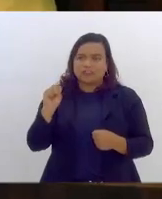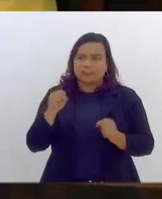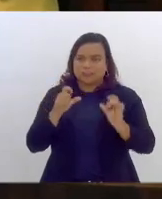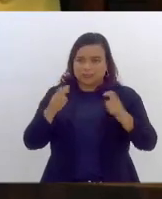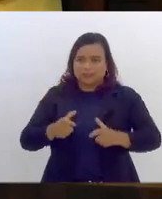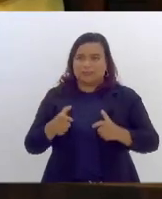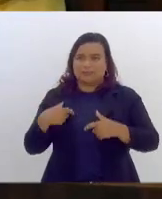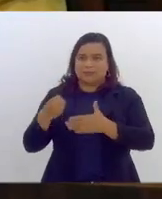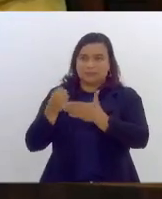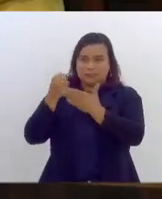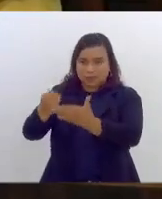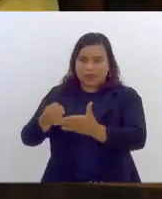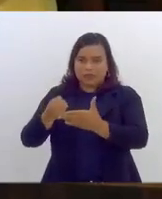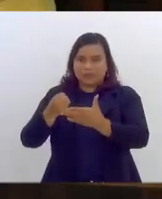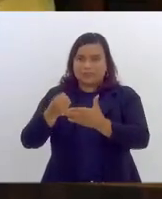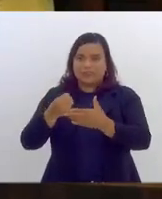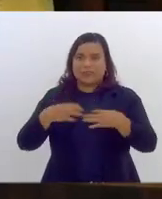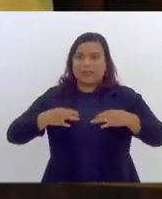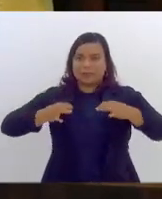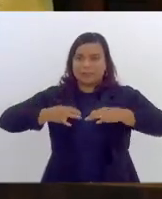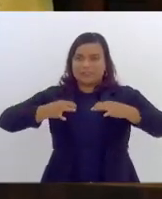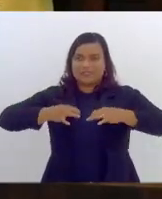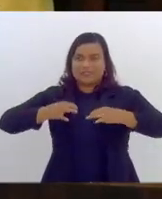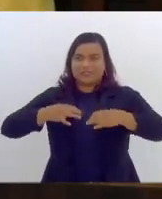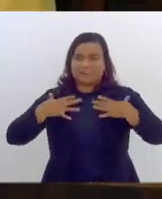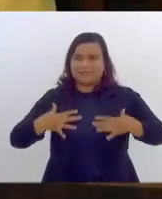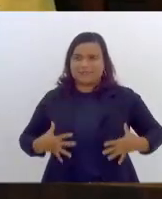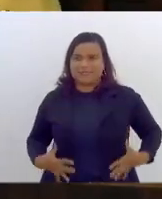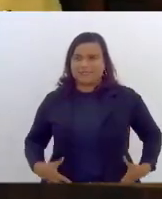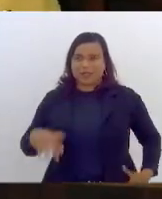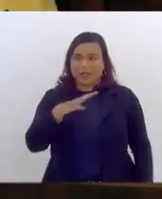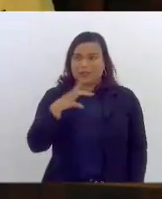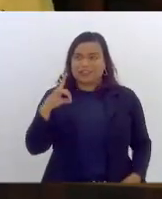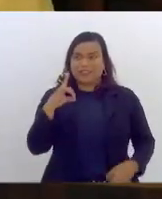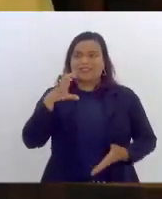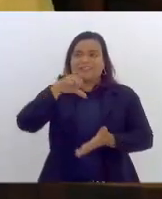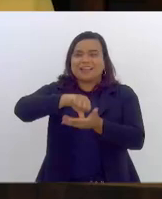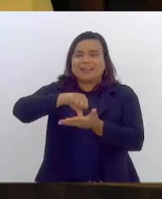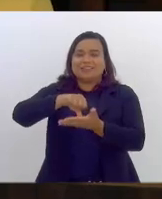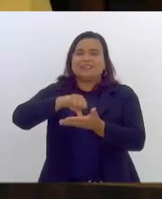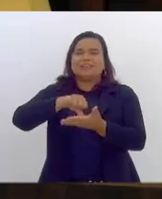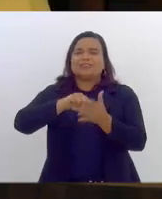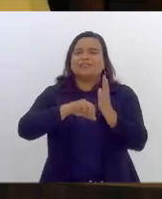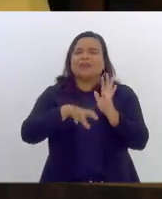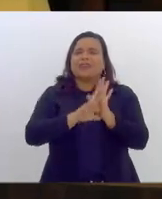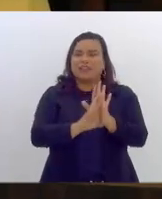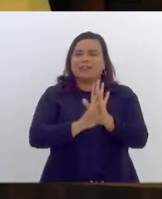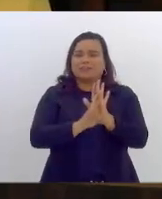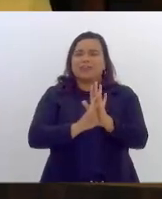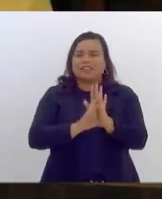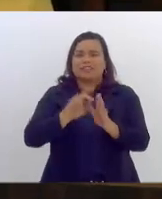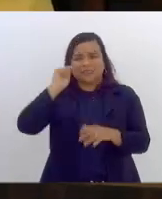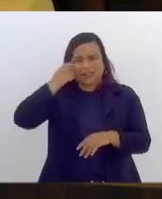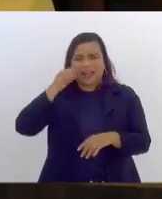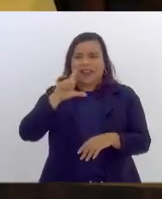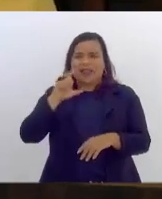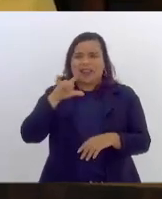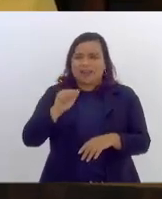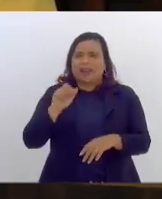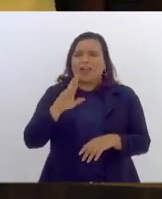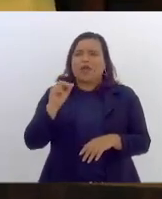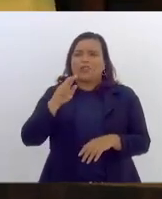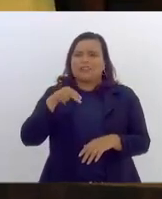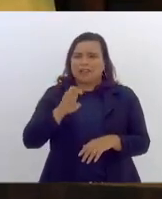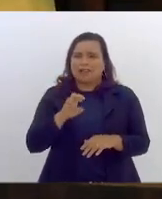para você a nossa camiseta. A coordenadora do Centro de Referência Negra, Lélia Gonzalez, a Rosiane, está aqui. E a gente